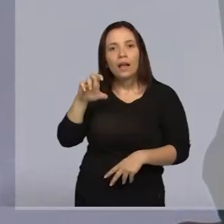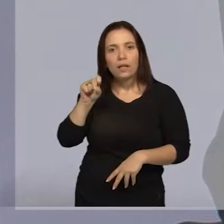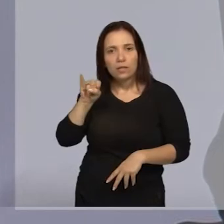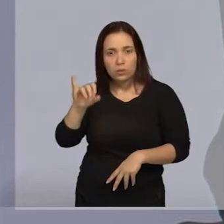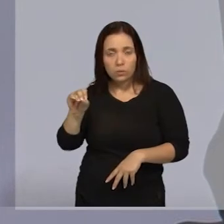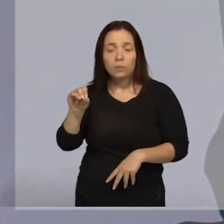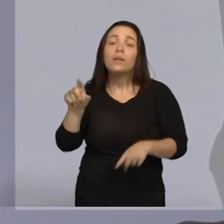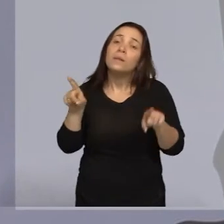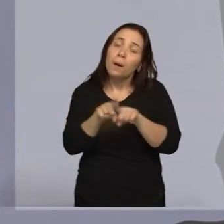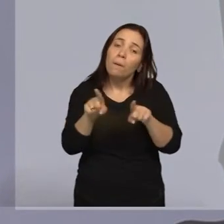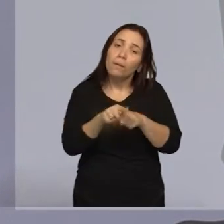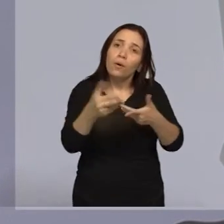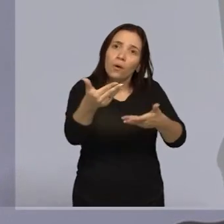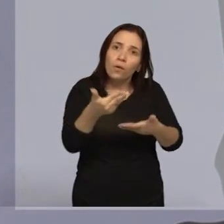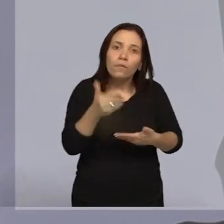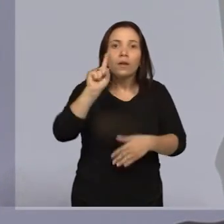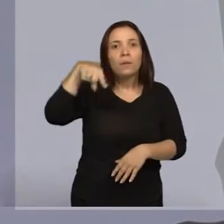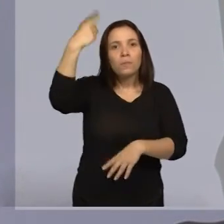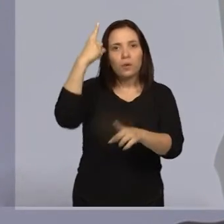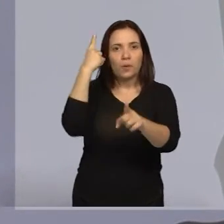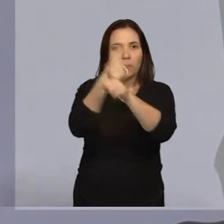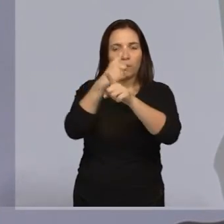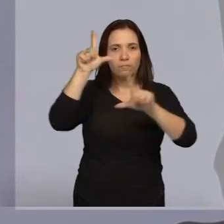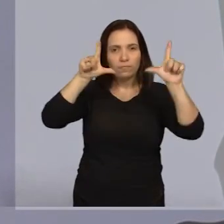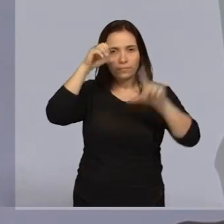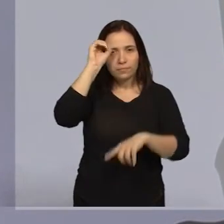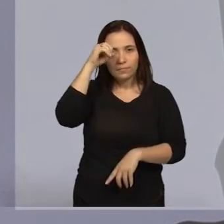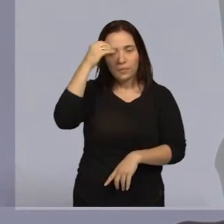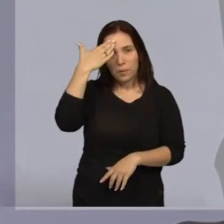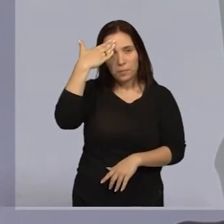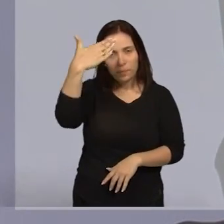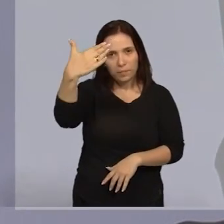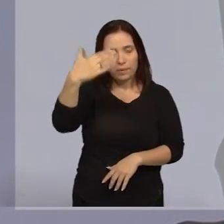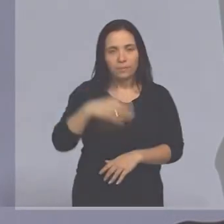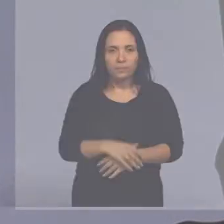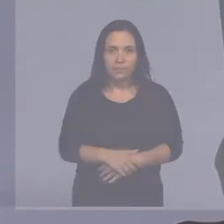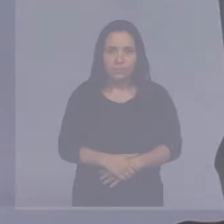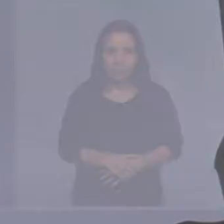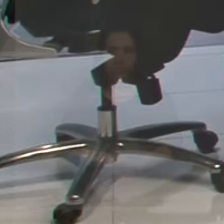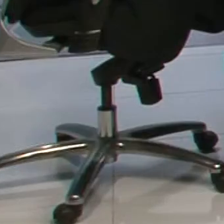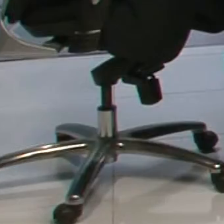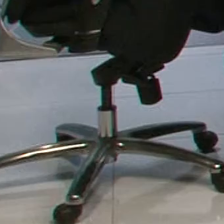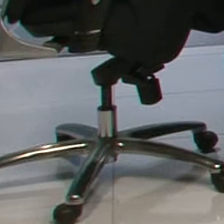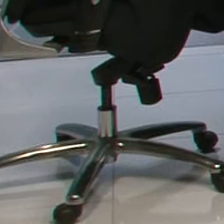Arruda, e um convite para um próximo Observatório. Muito obrigado e até lá.